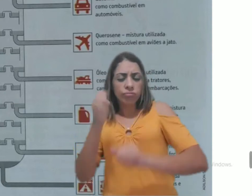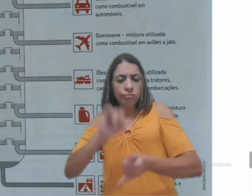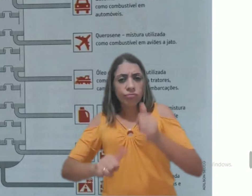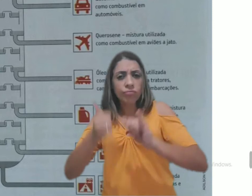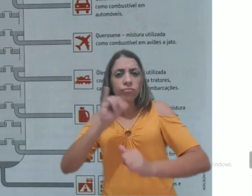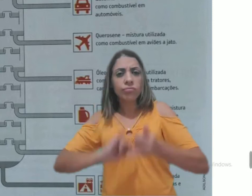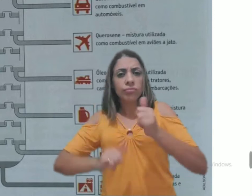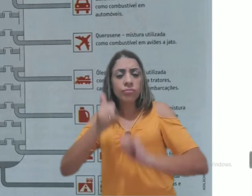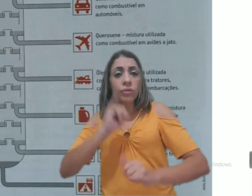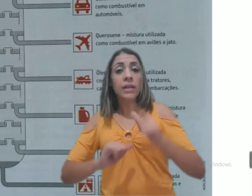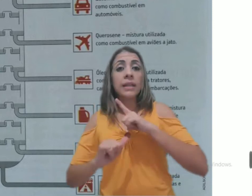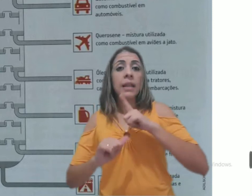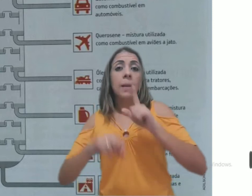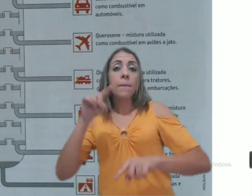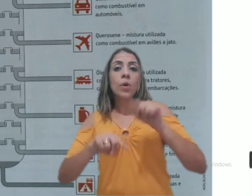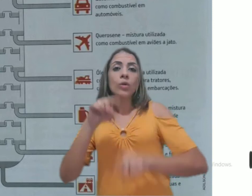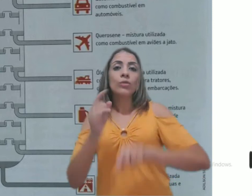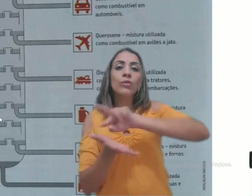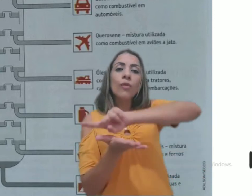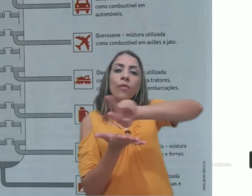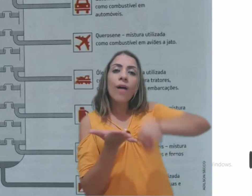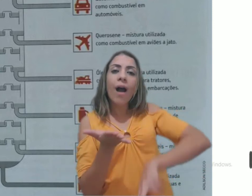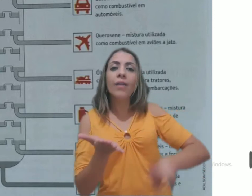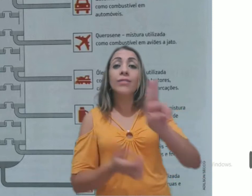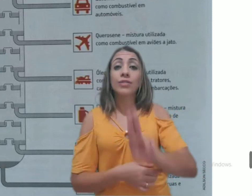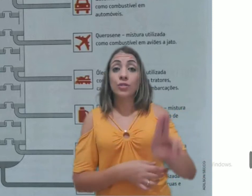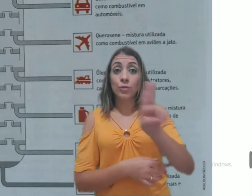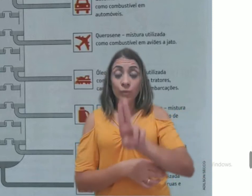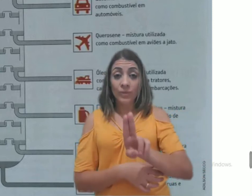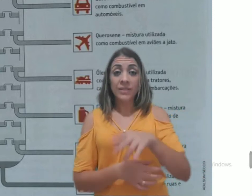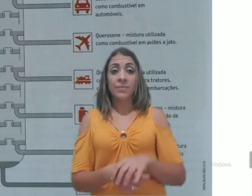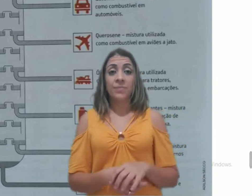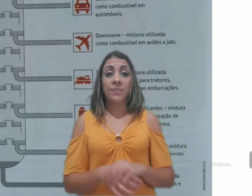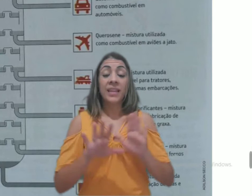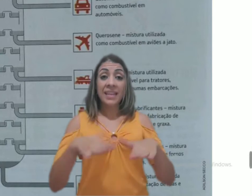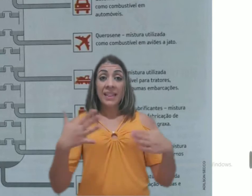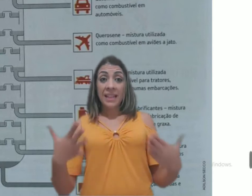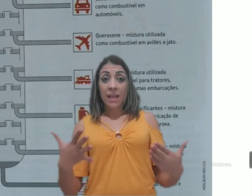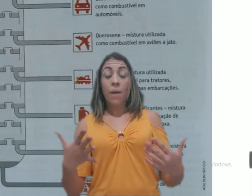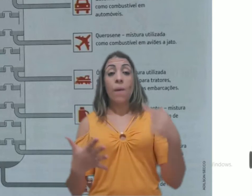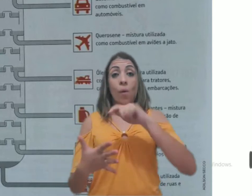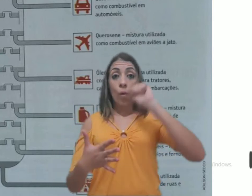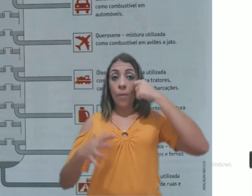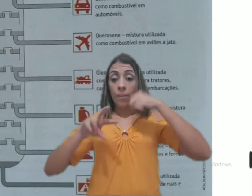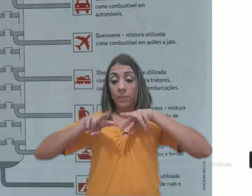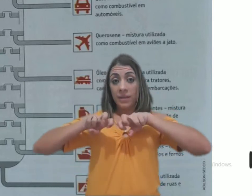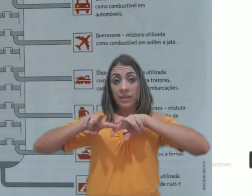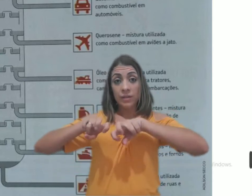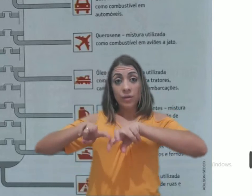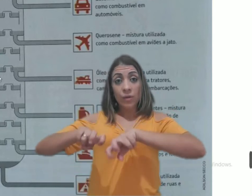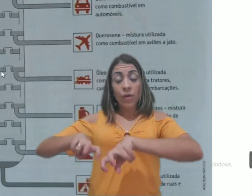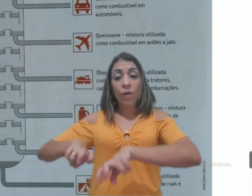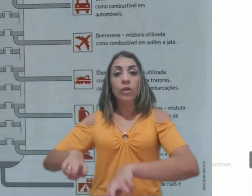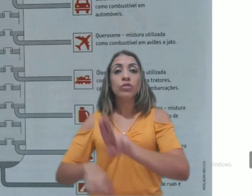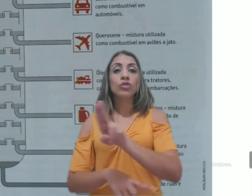os diversos produtos que a gente utiliza, tá? Que eu já comentei. Então, vamos lá. Então, esse petróleo ele vai ser aquecido